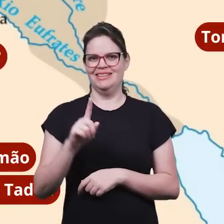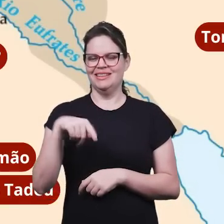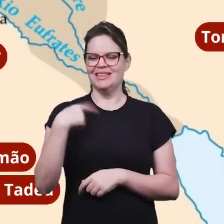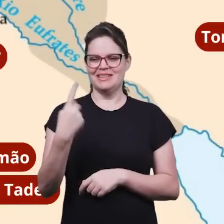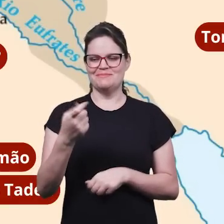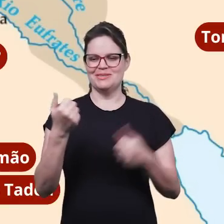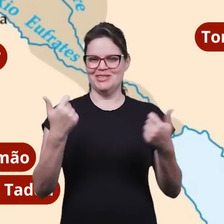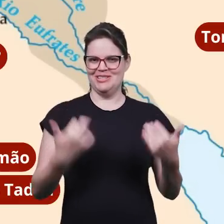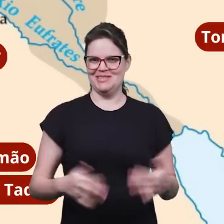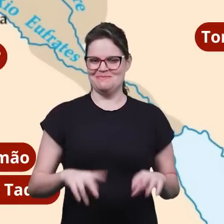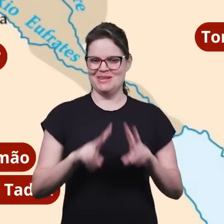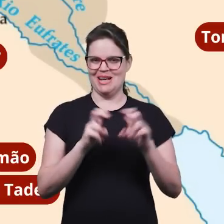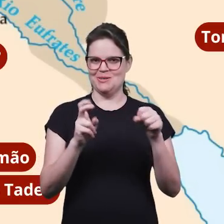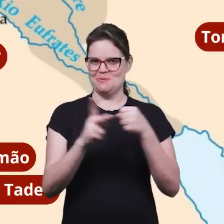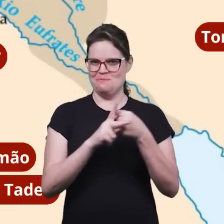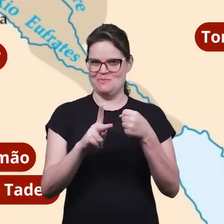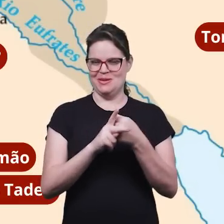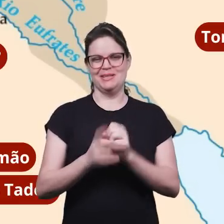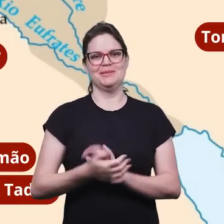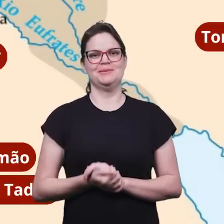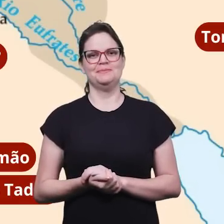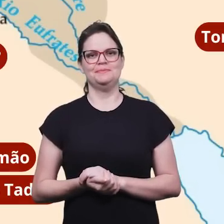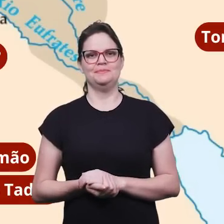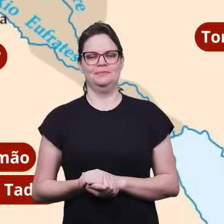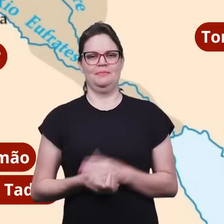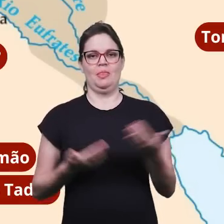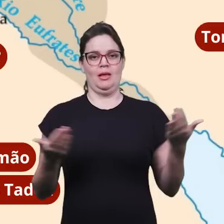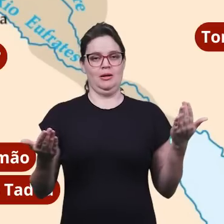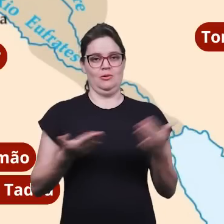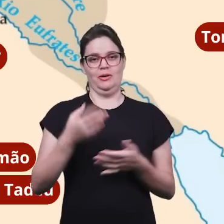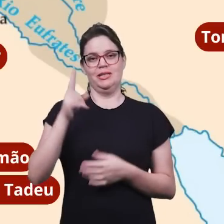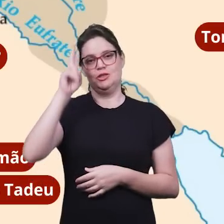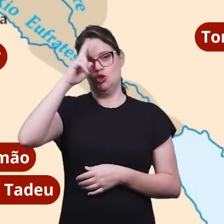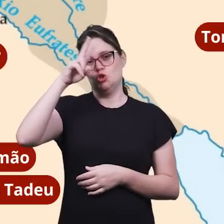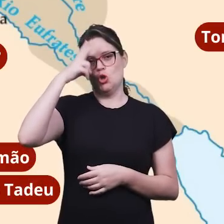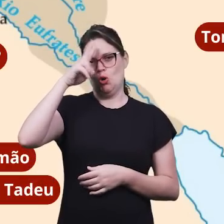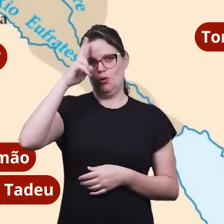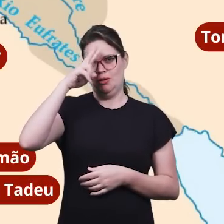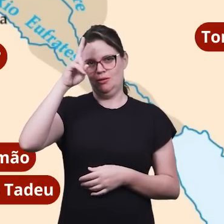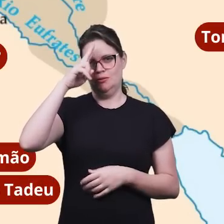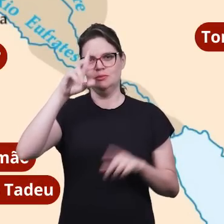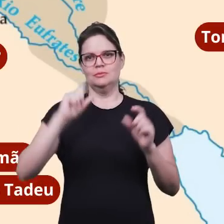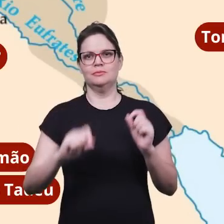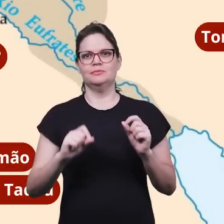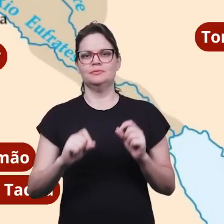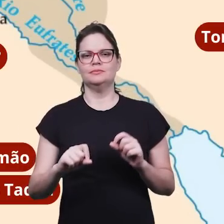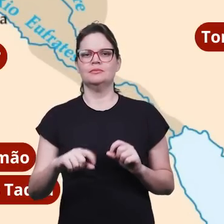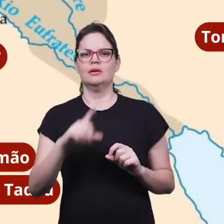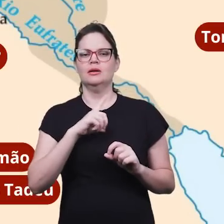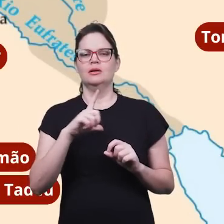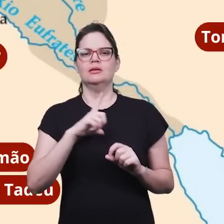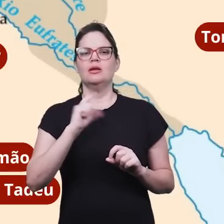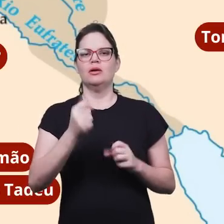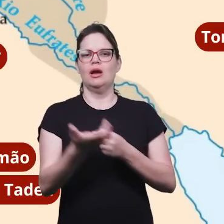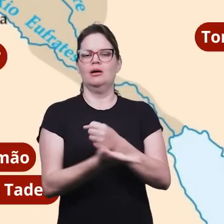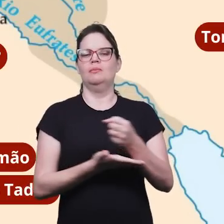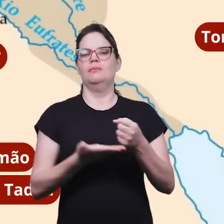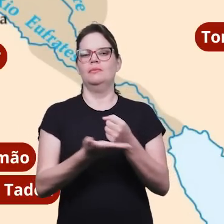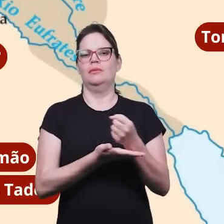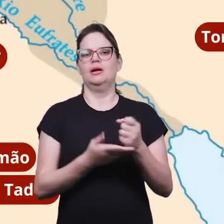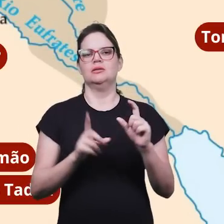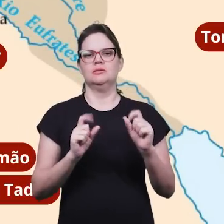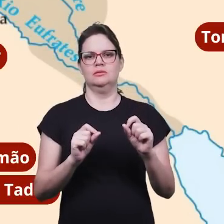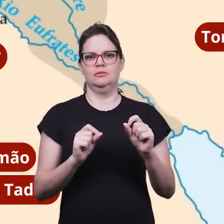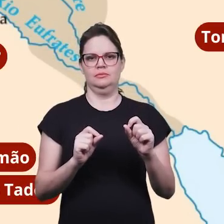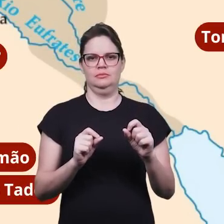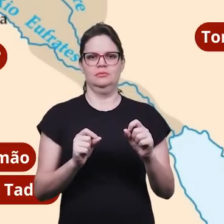não polemizar, né? Agora eu vou contar como historiador, eu vou contar o seguinte: a história, ela tem a fonte primária,